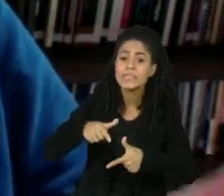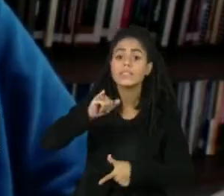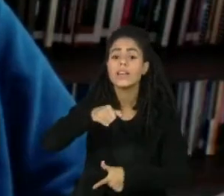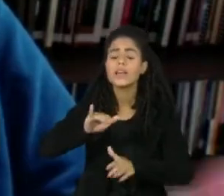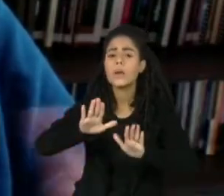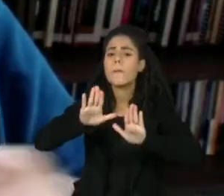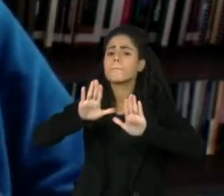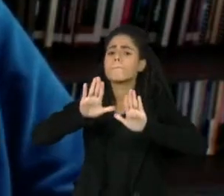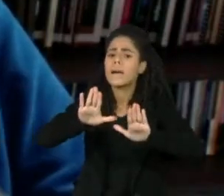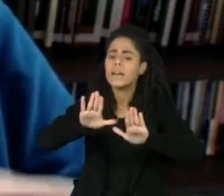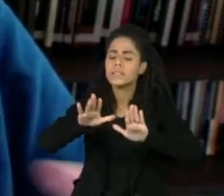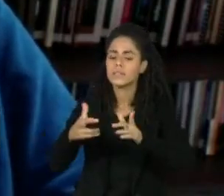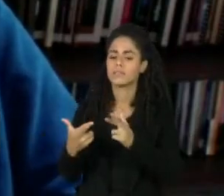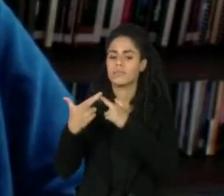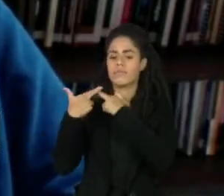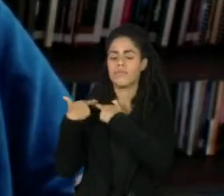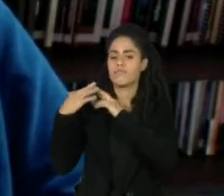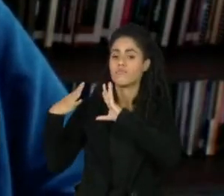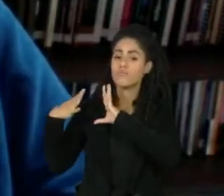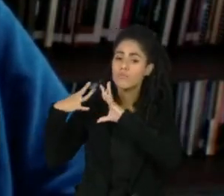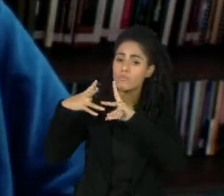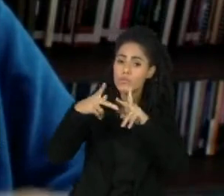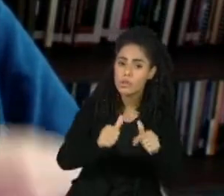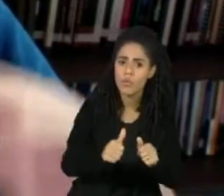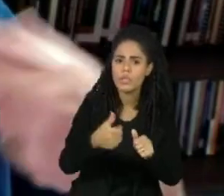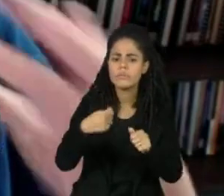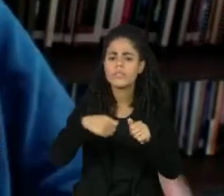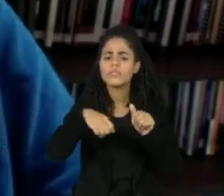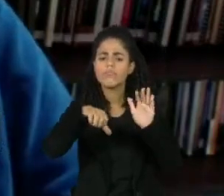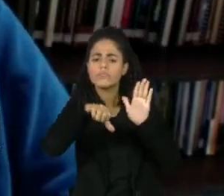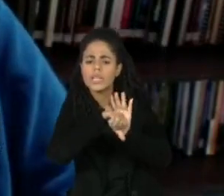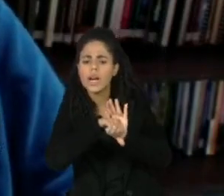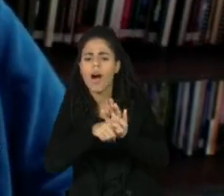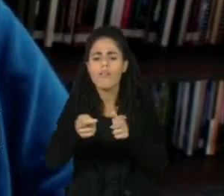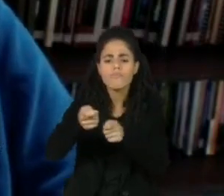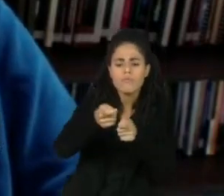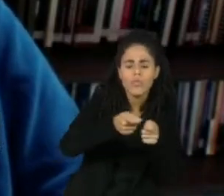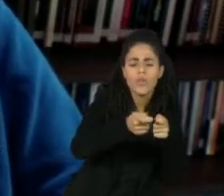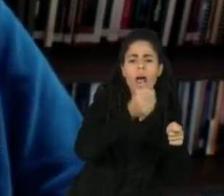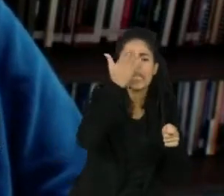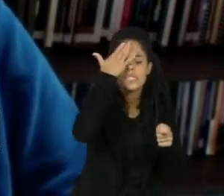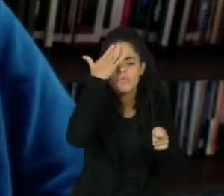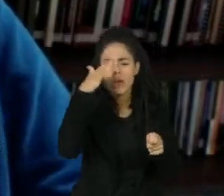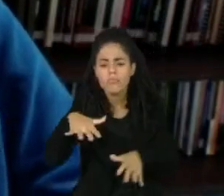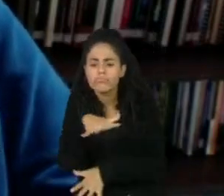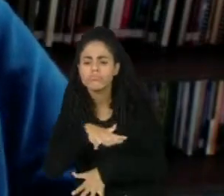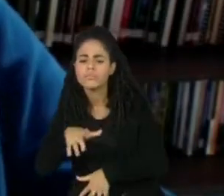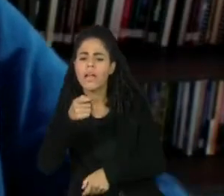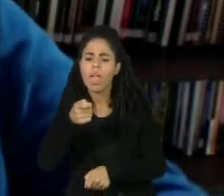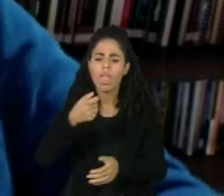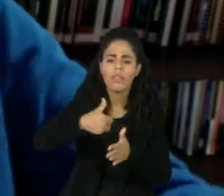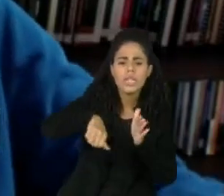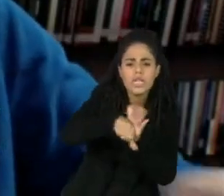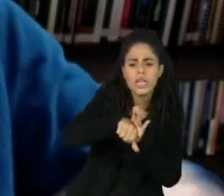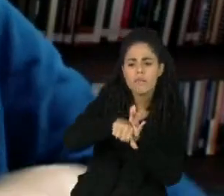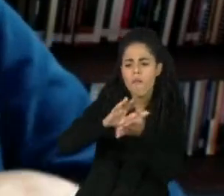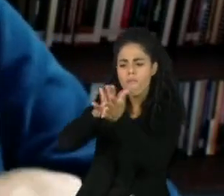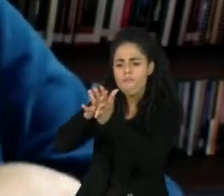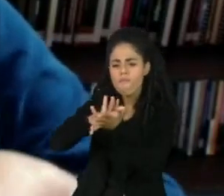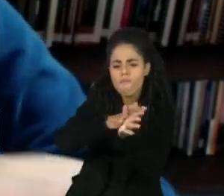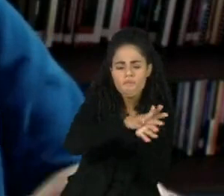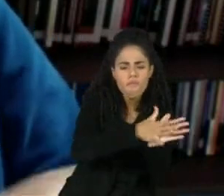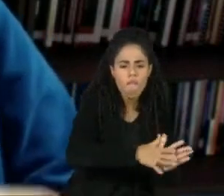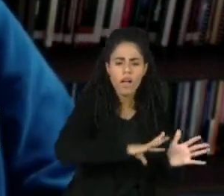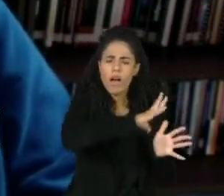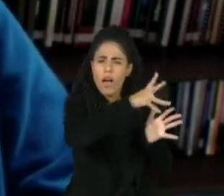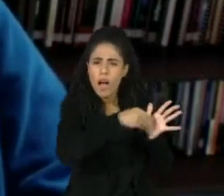os mecanismos de zerar a ilegalidade e atacar fortemente o crime organizado que se expandiu por toda a